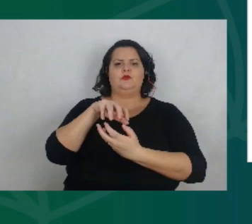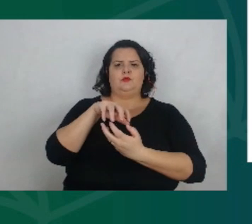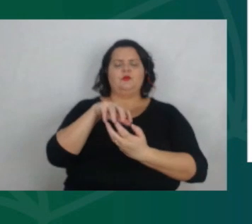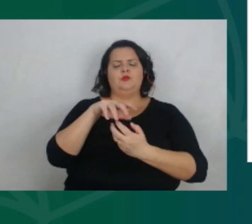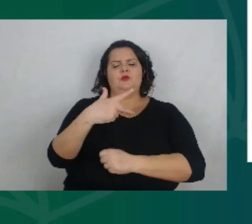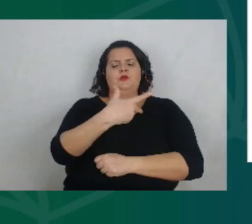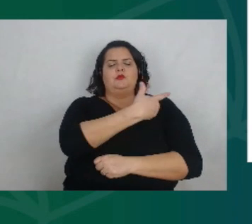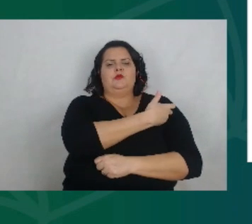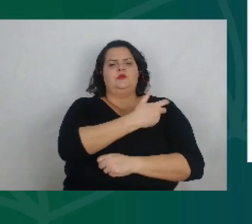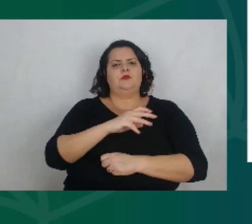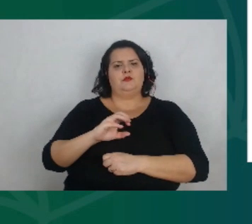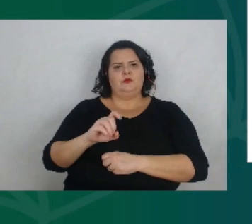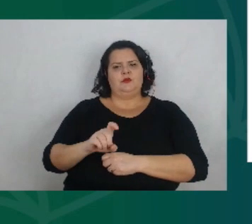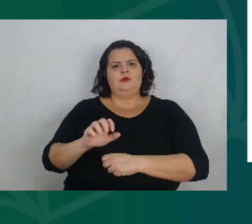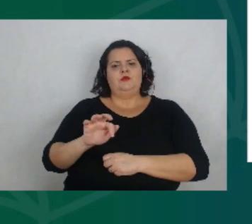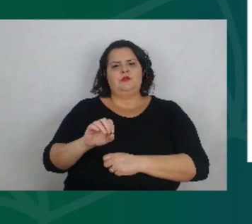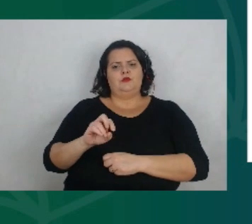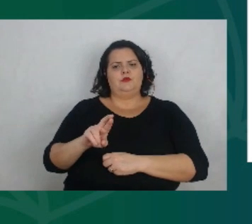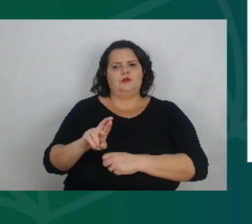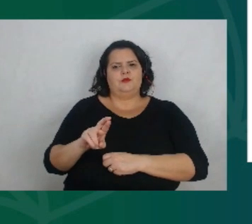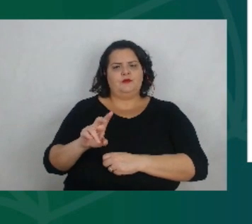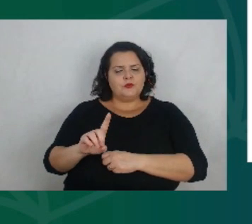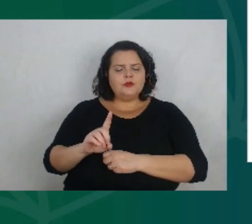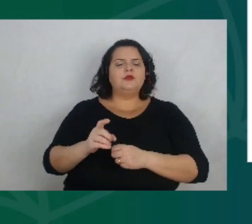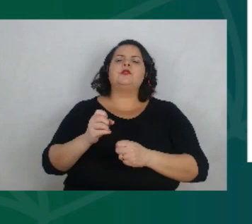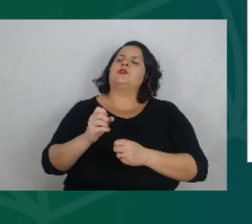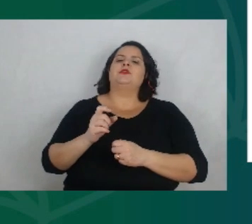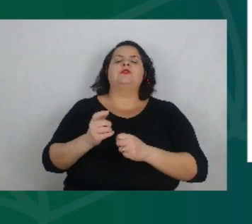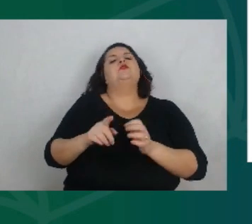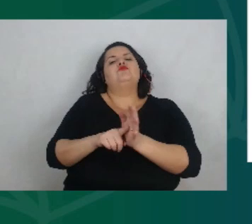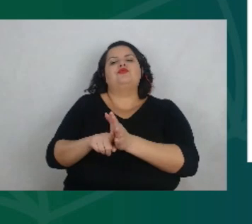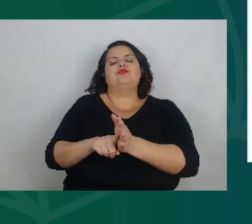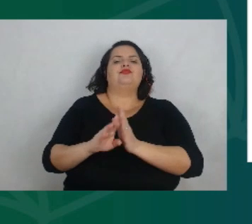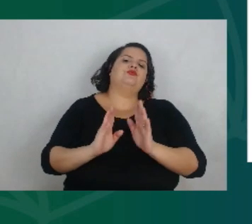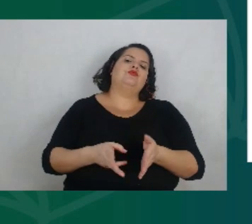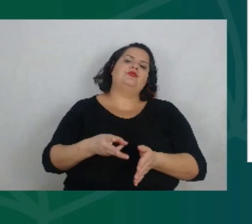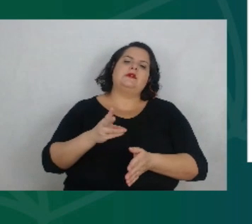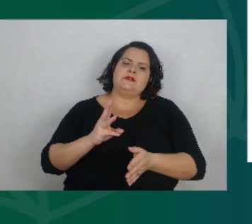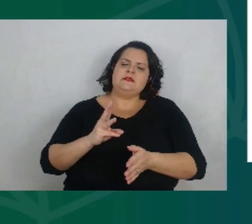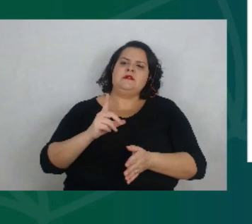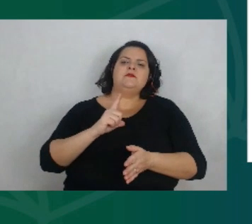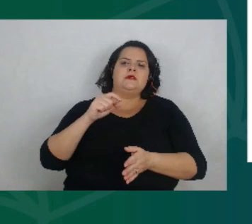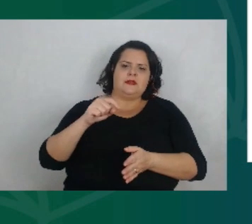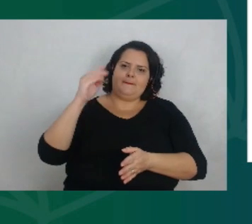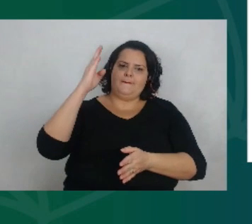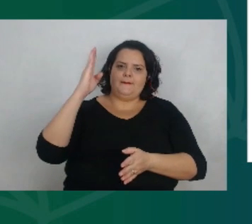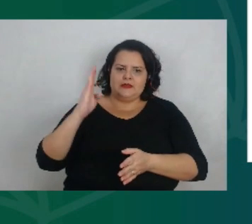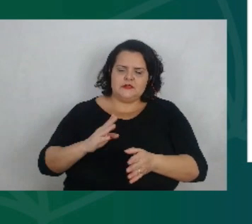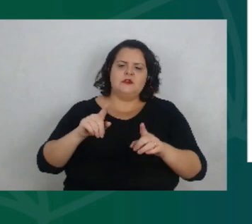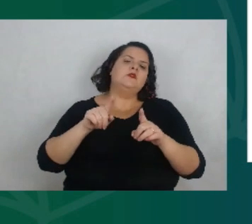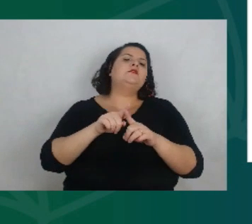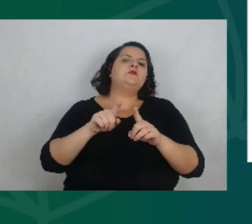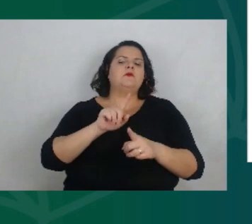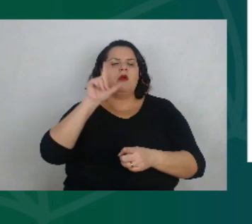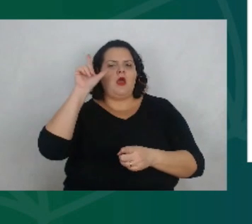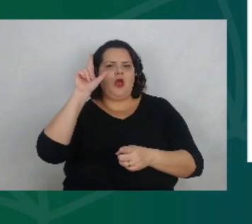ter estudos de fase 3 realizadas, além do Brasil, na África,